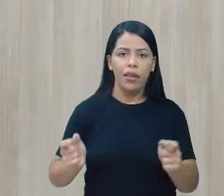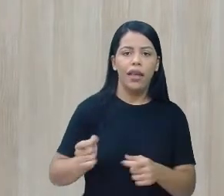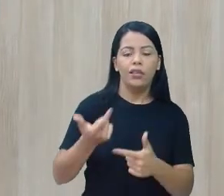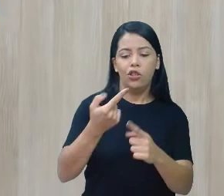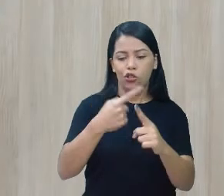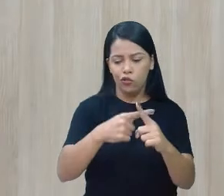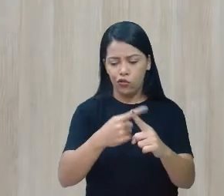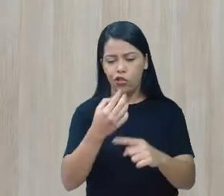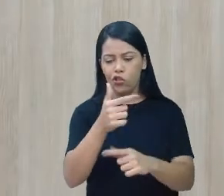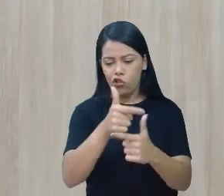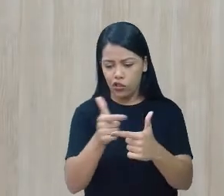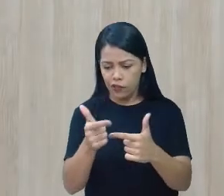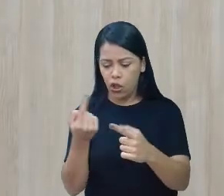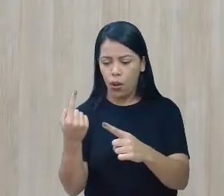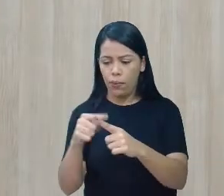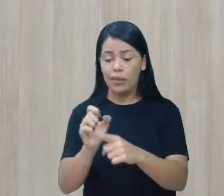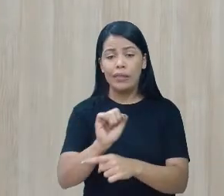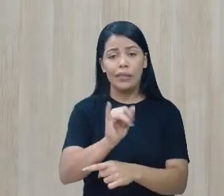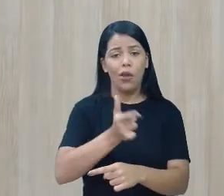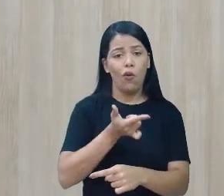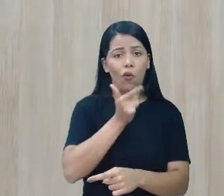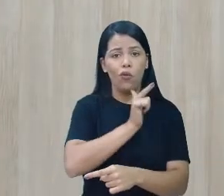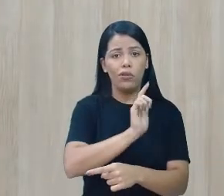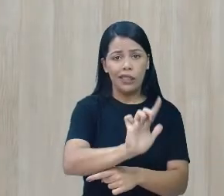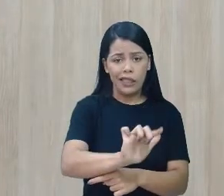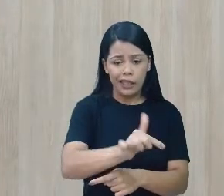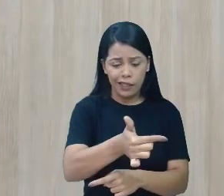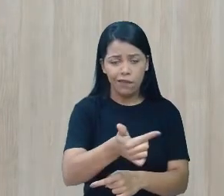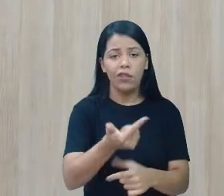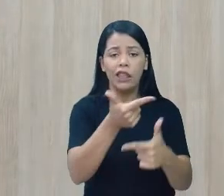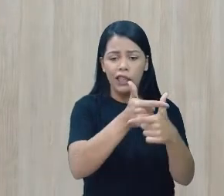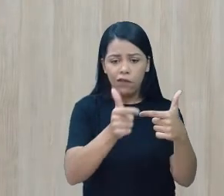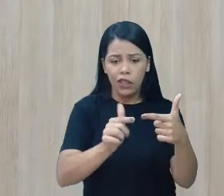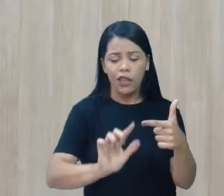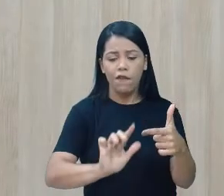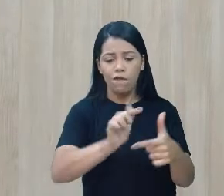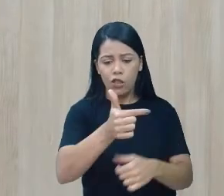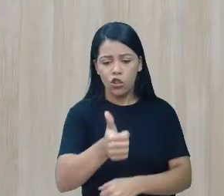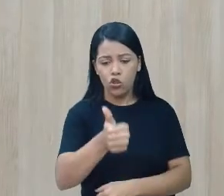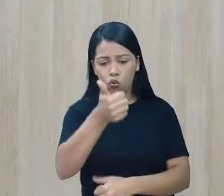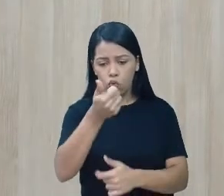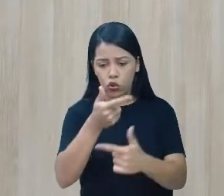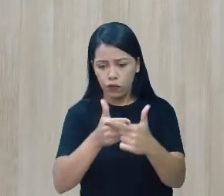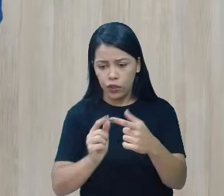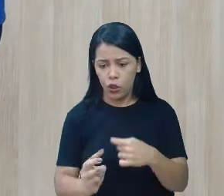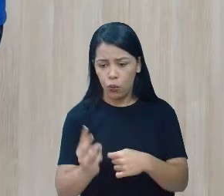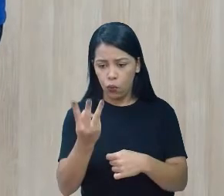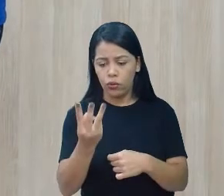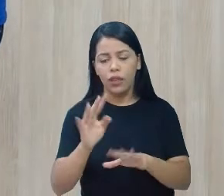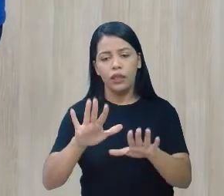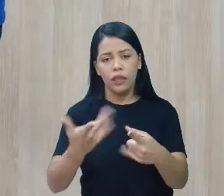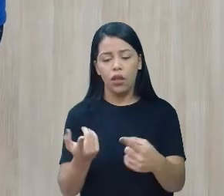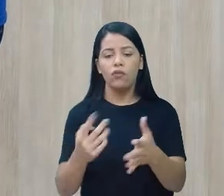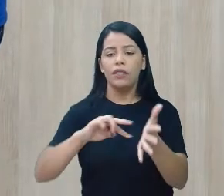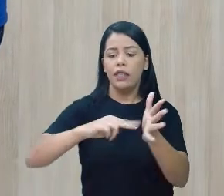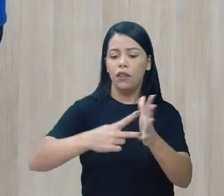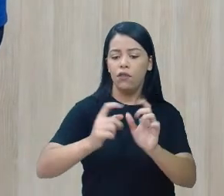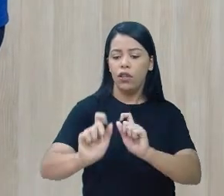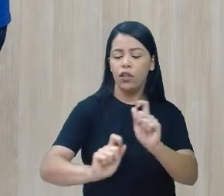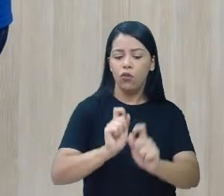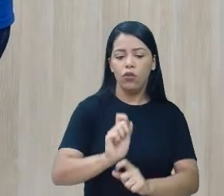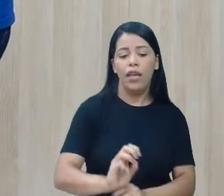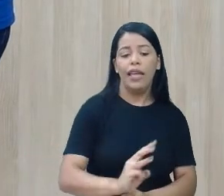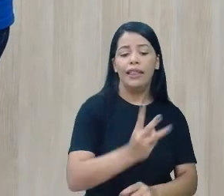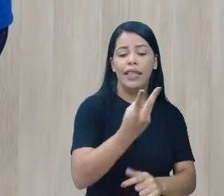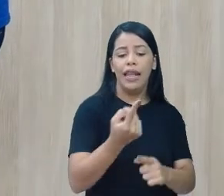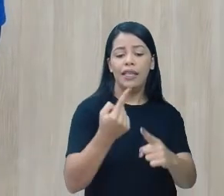multiplicação. Porque se eu consigo dividir 21 de maneira exata por 3, significa que 3 vezes alguma coisa, que nesse